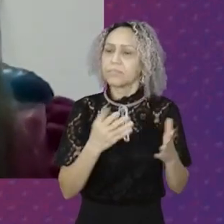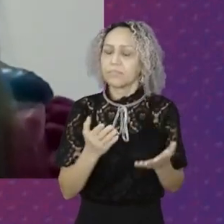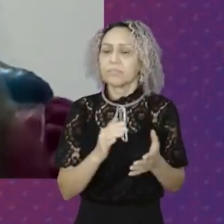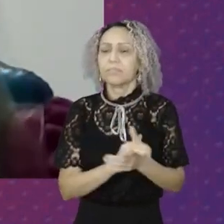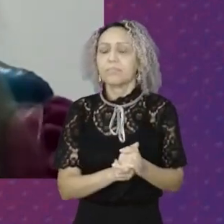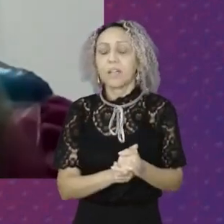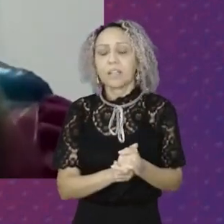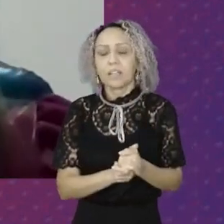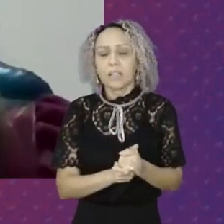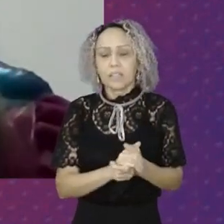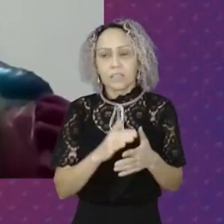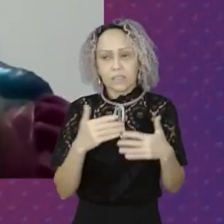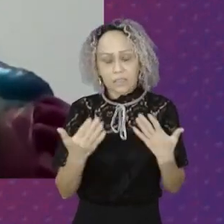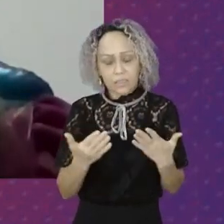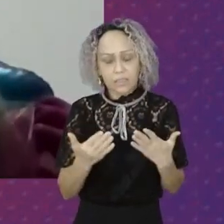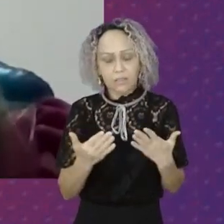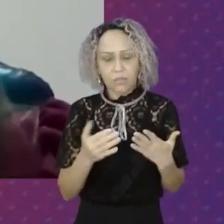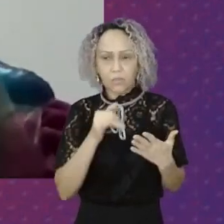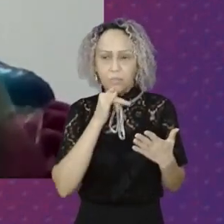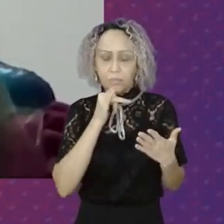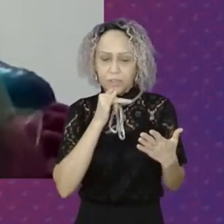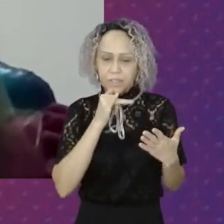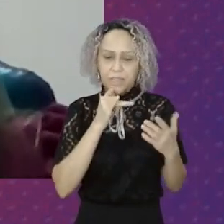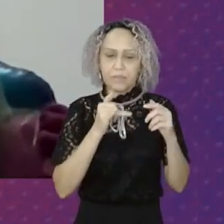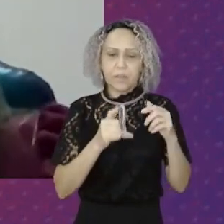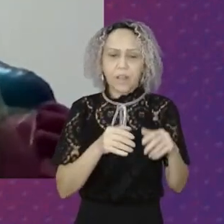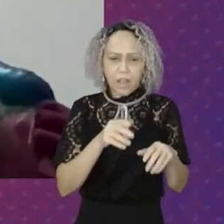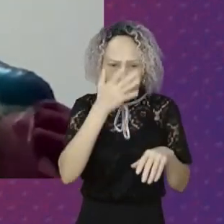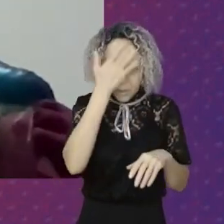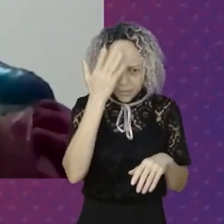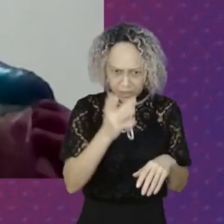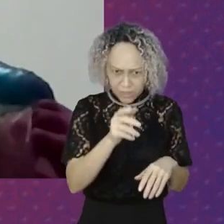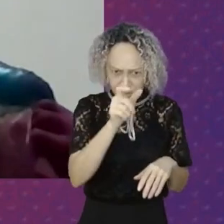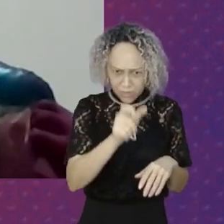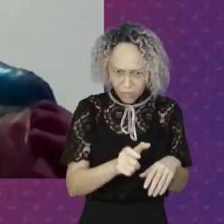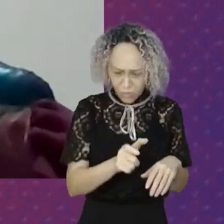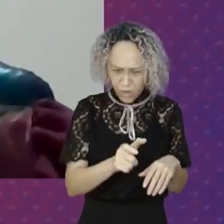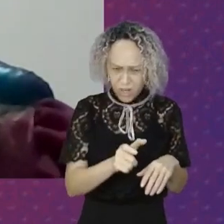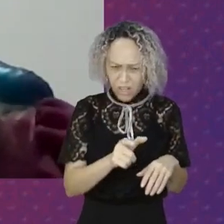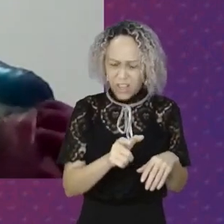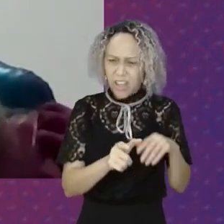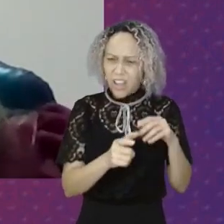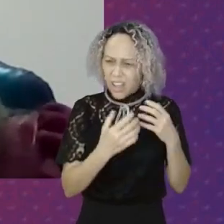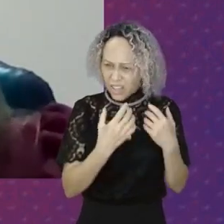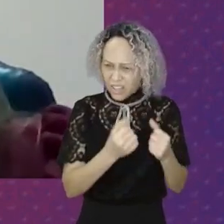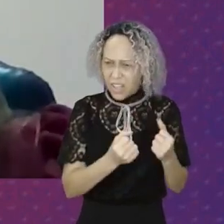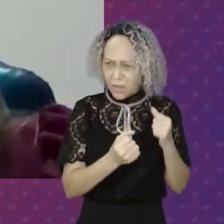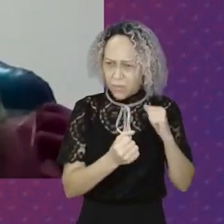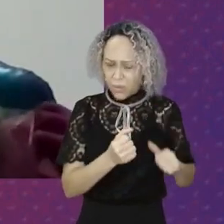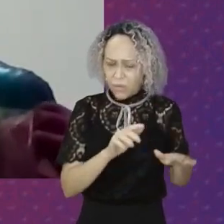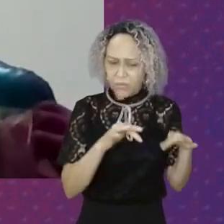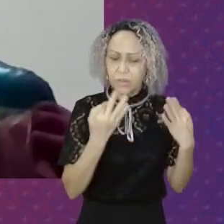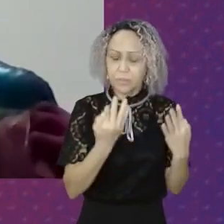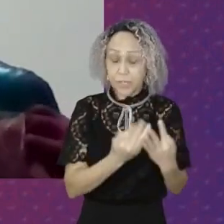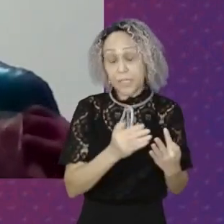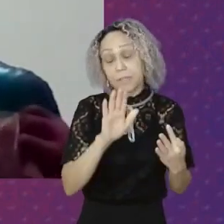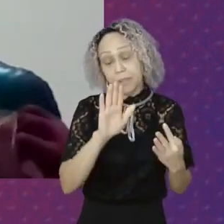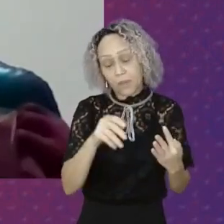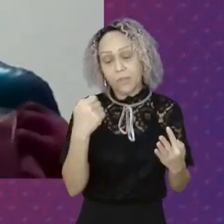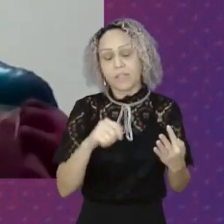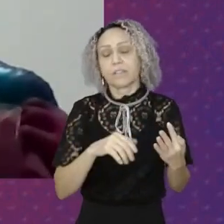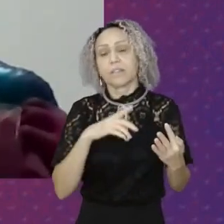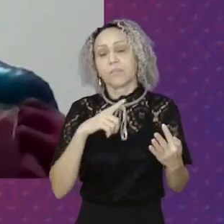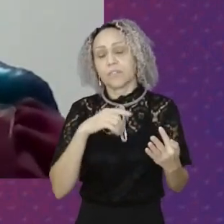o programa, a buscar os serviços de saúde e de educação. Então, isso proporcionou também